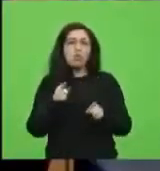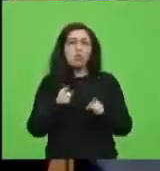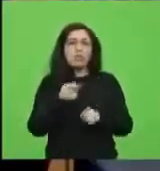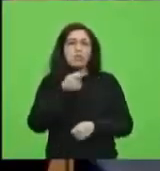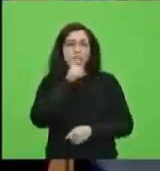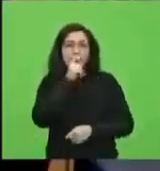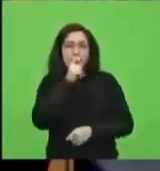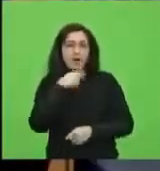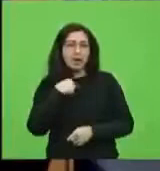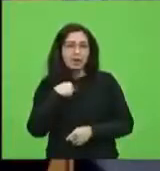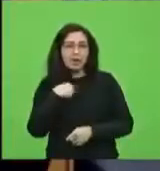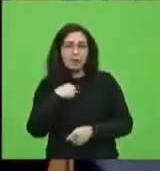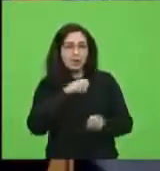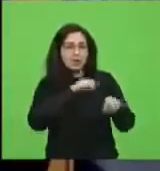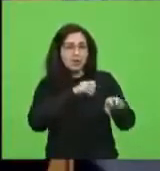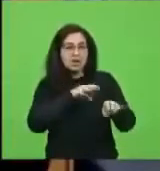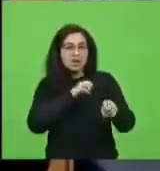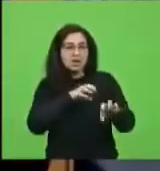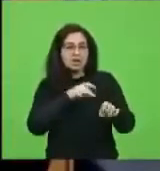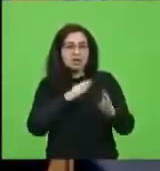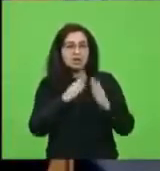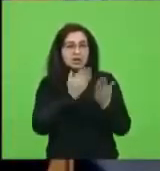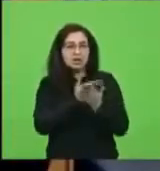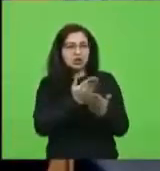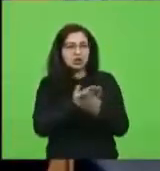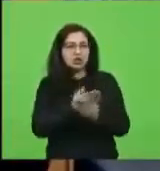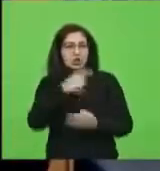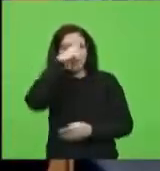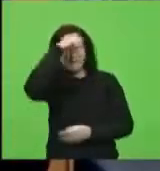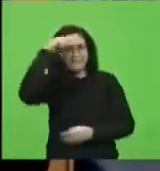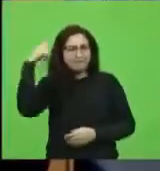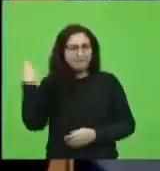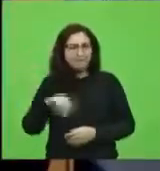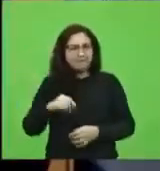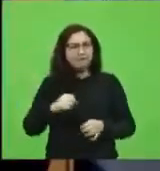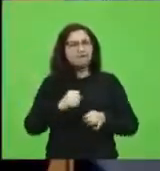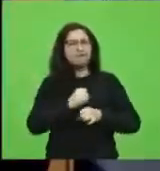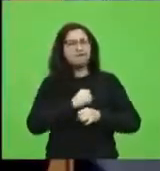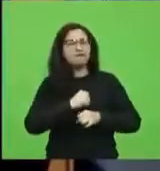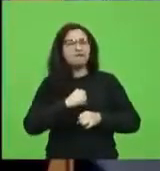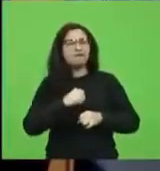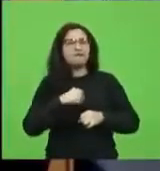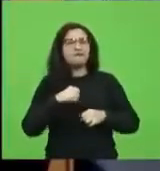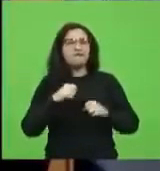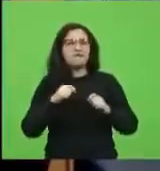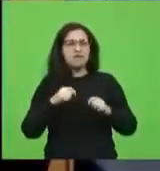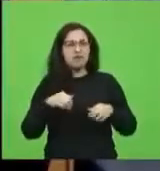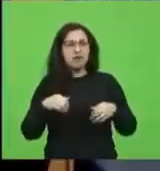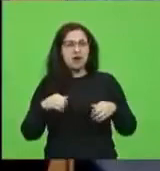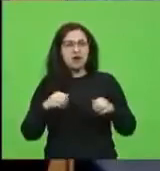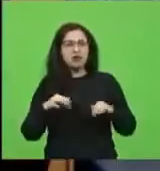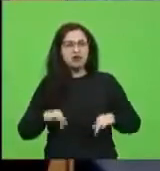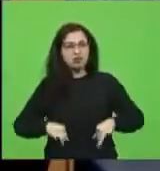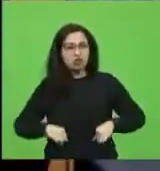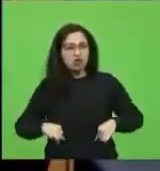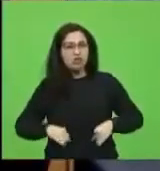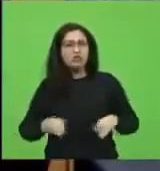Camboriú. Passou muito trabalho na vida para se formar engenheiro, para conseguir ter alguma coisa na